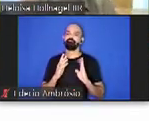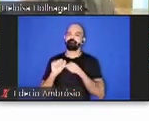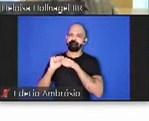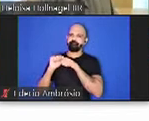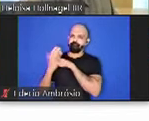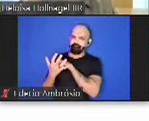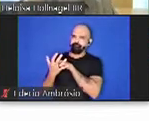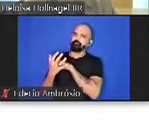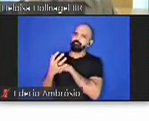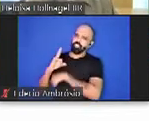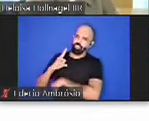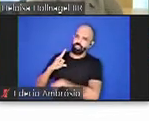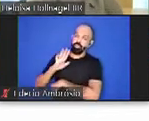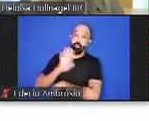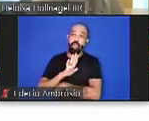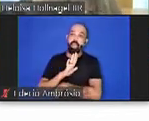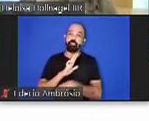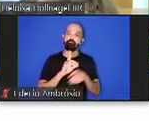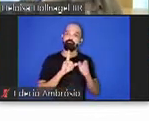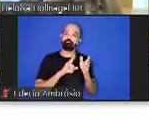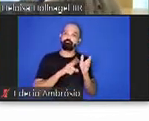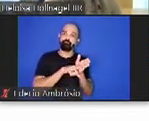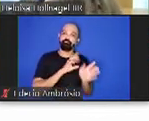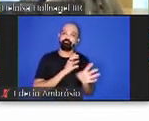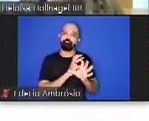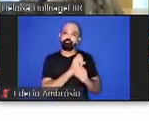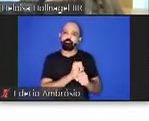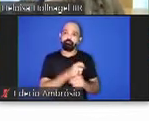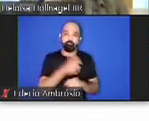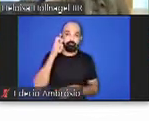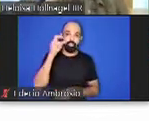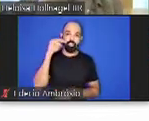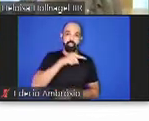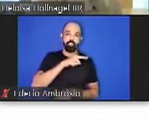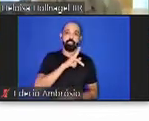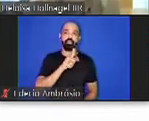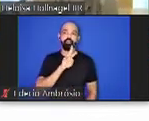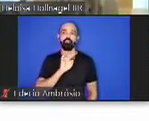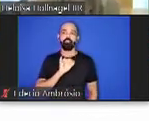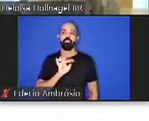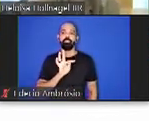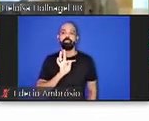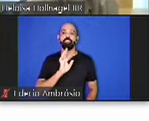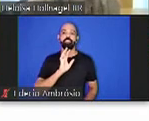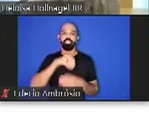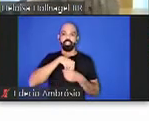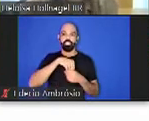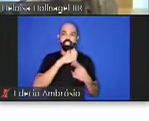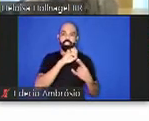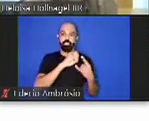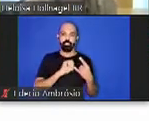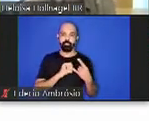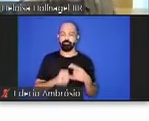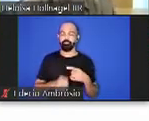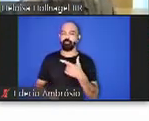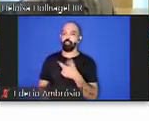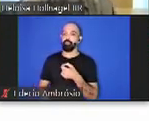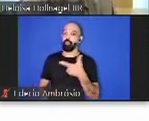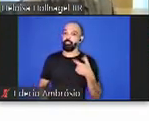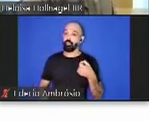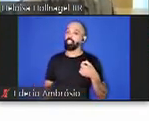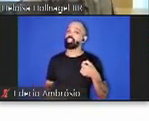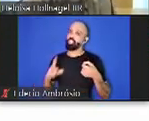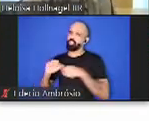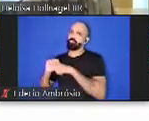trago dados bastante interessantes sobre o PRINT na Fiocruz. Em 2020, apesar da pandemia, nós